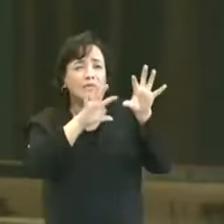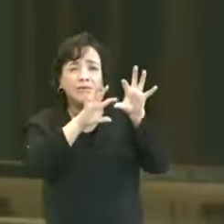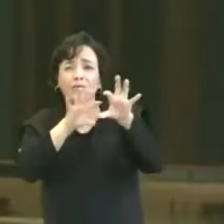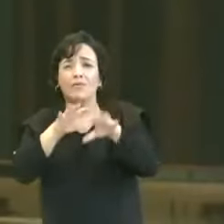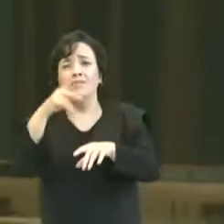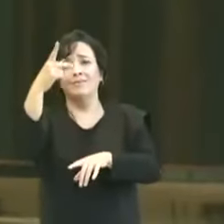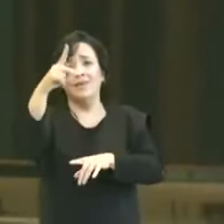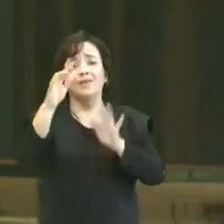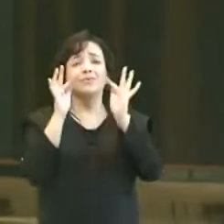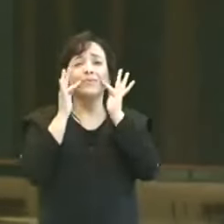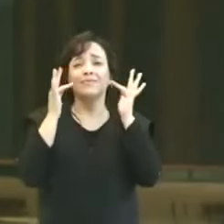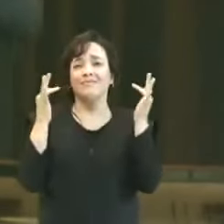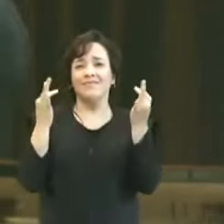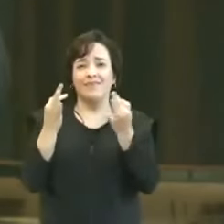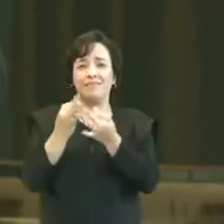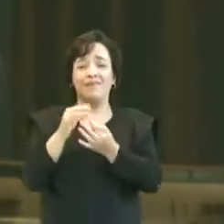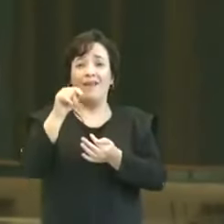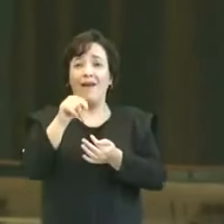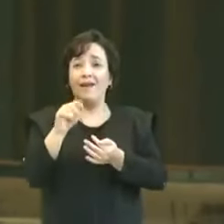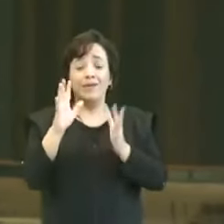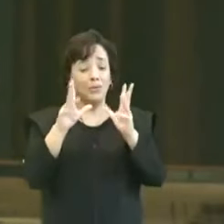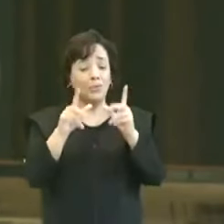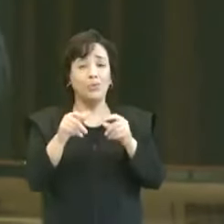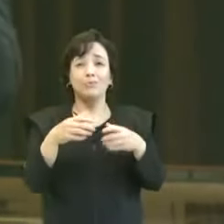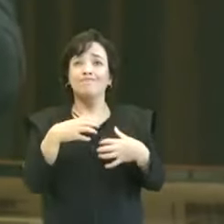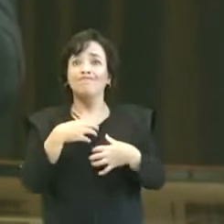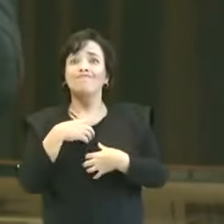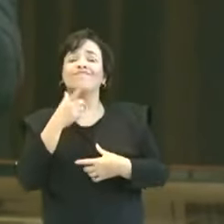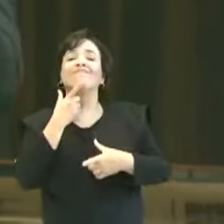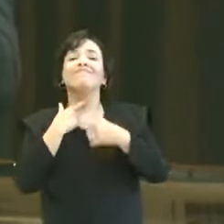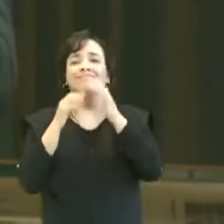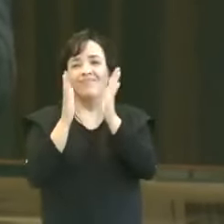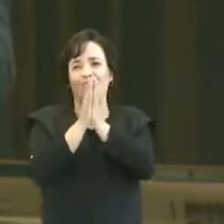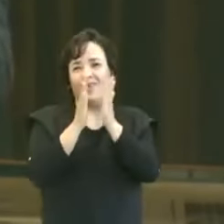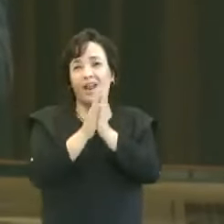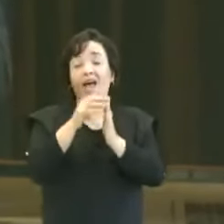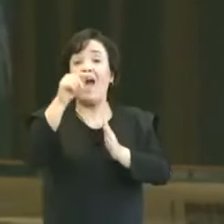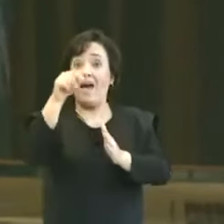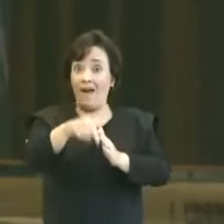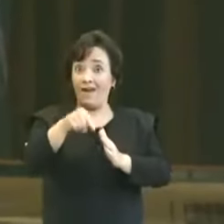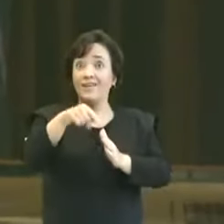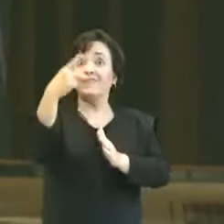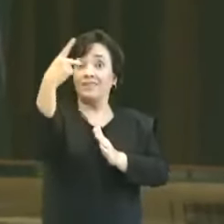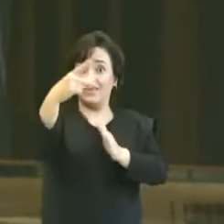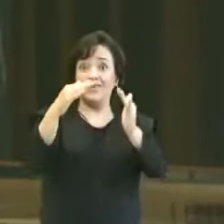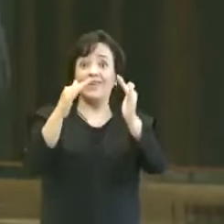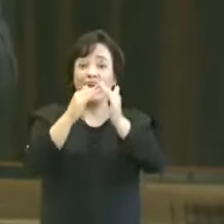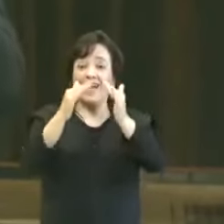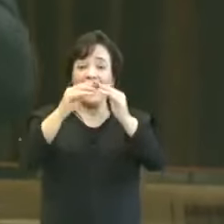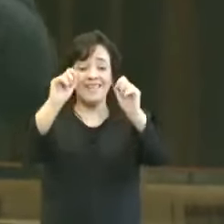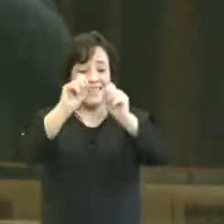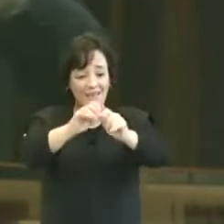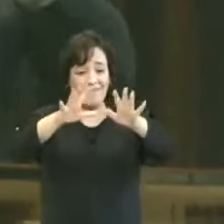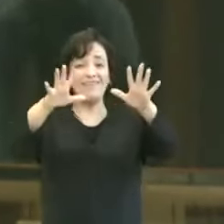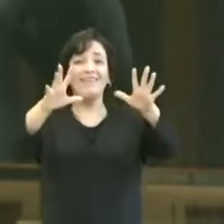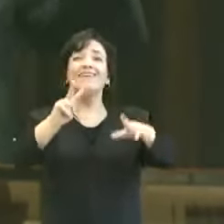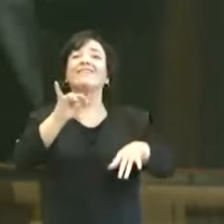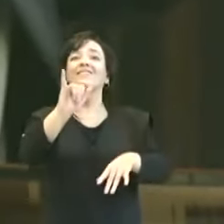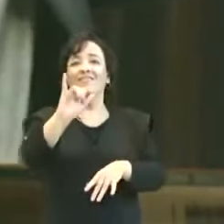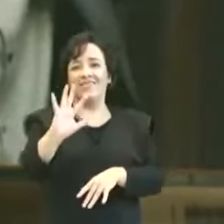sua casa num ambiente de fé. E os milagres de Deus vão acontecer neste lugar. Você